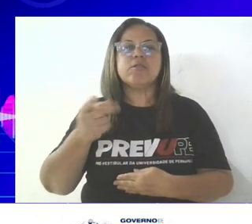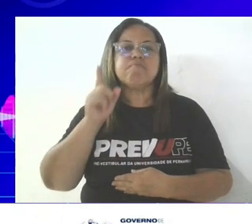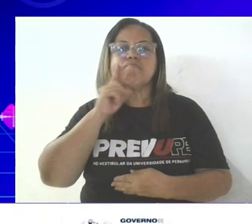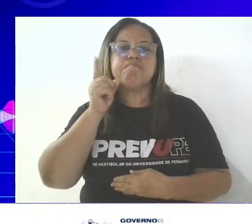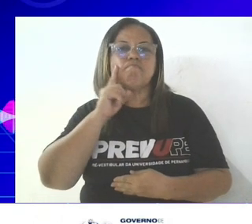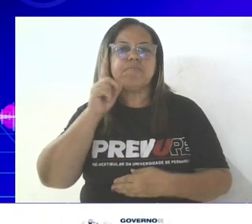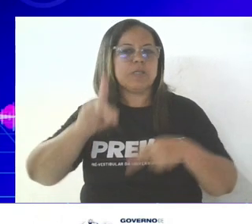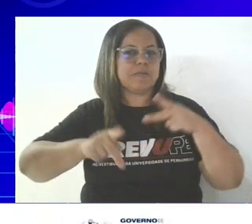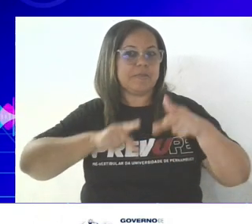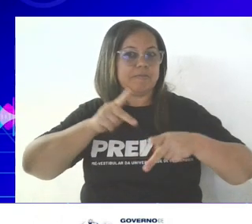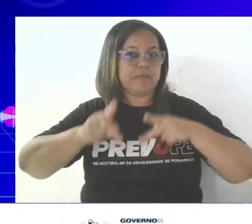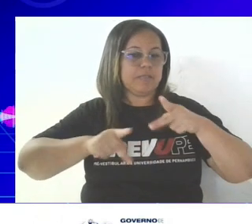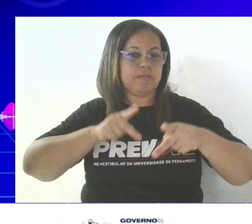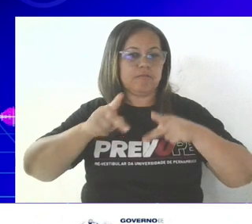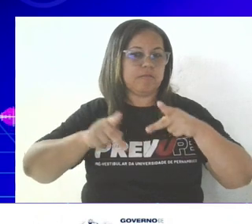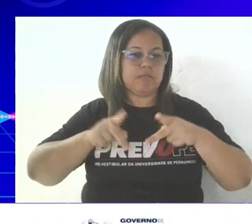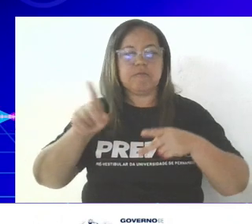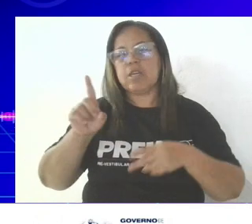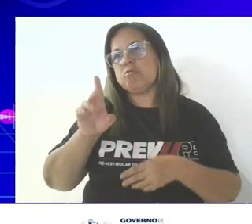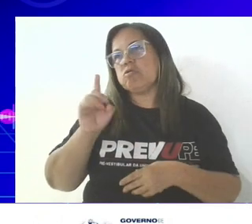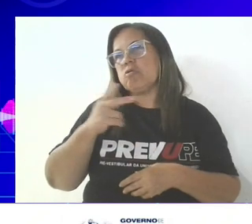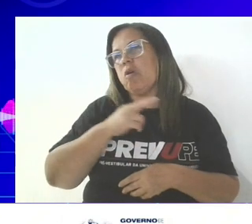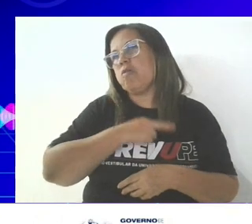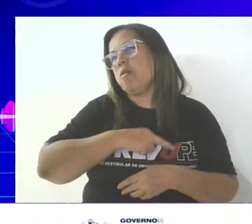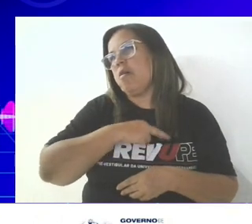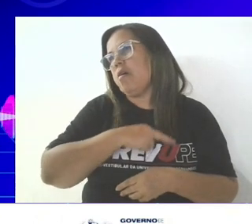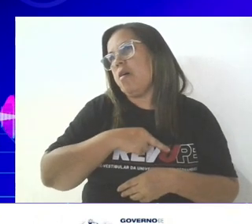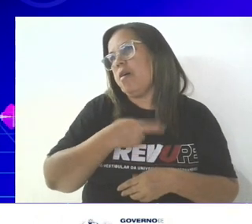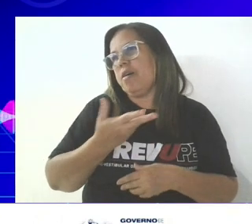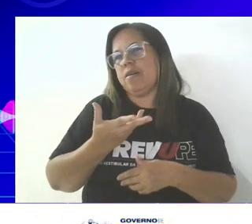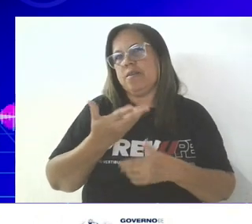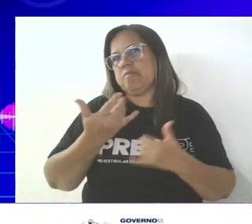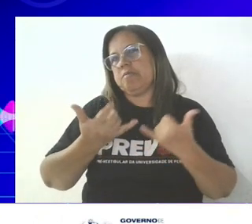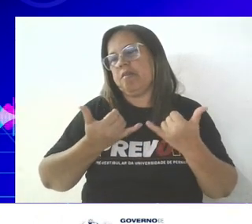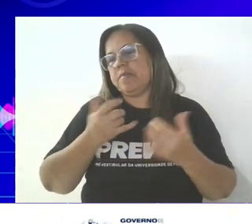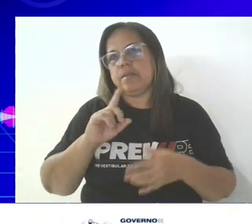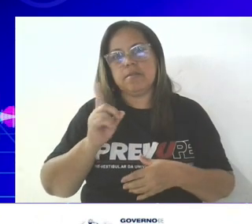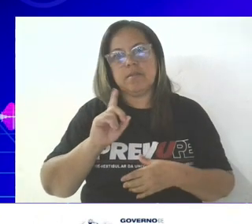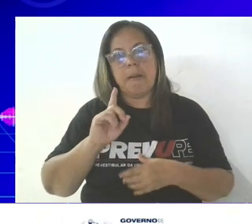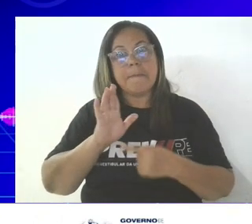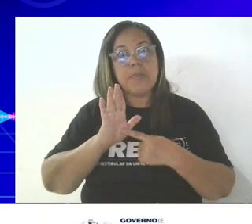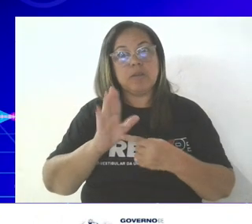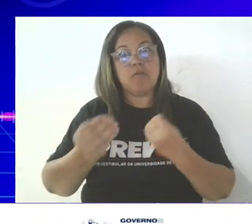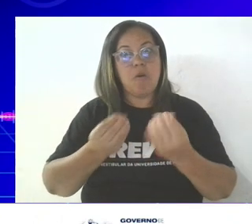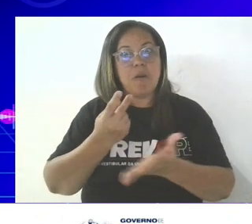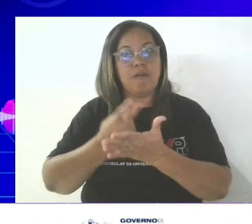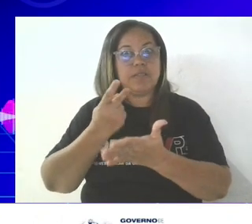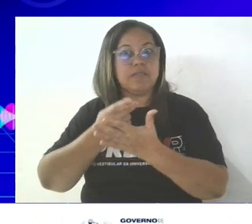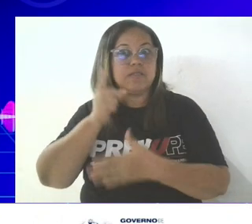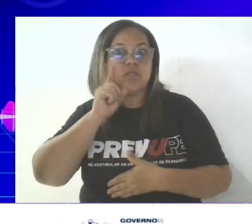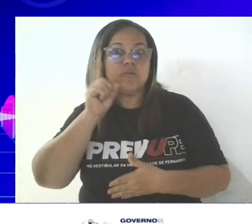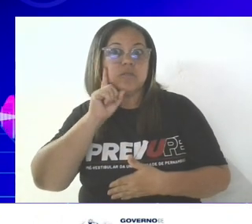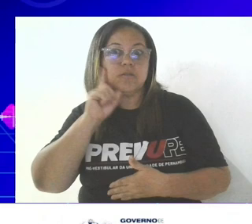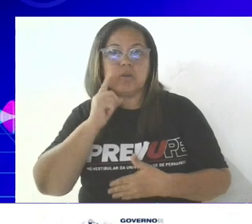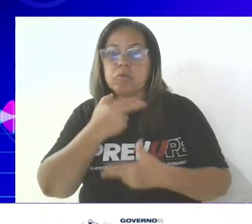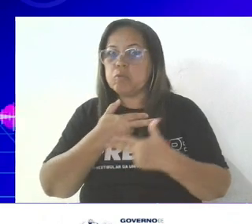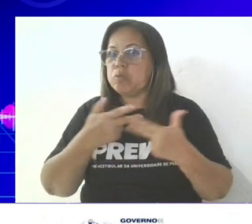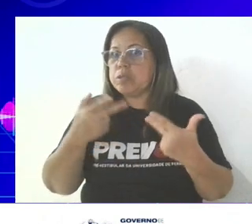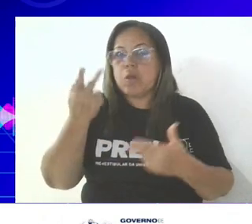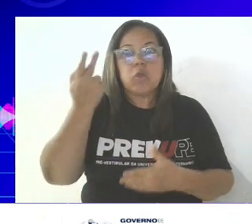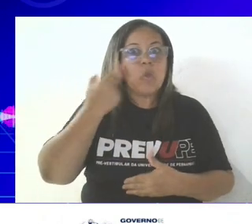o cotidiano do Povo Ele não ficava só no romance nas tramas malucas ele mostrava o dia a dia das pessoas o colo